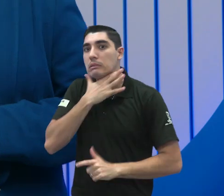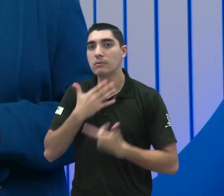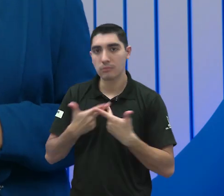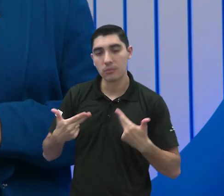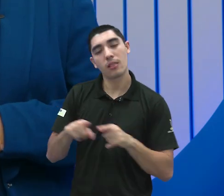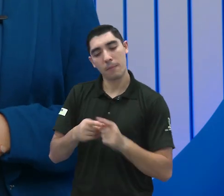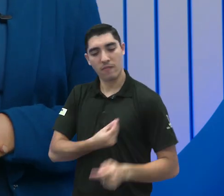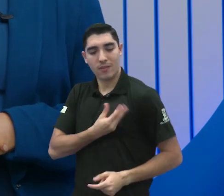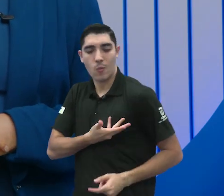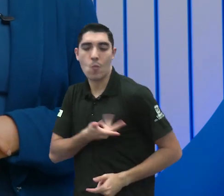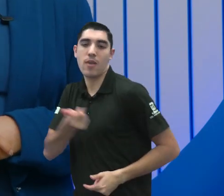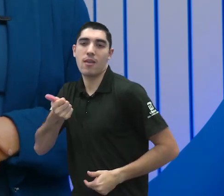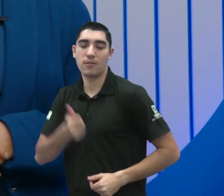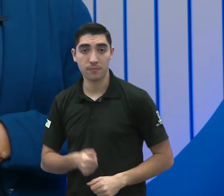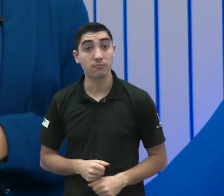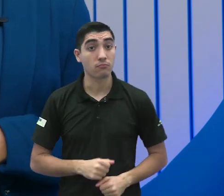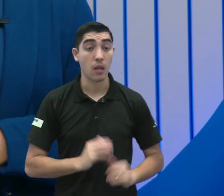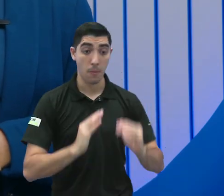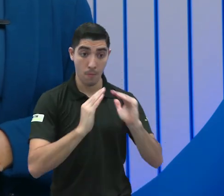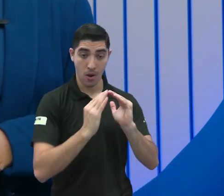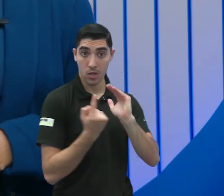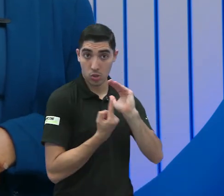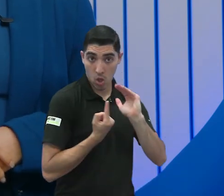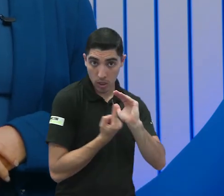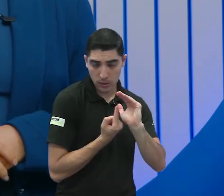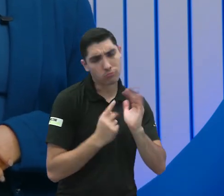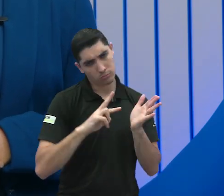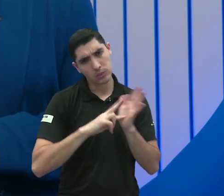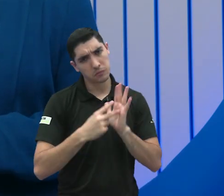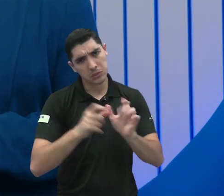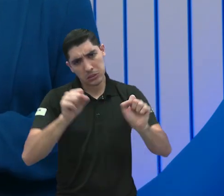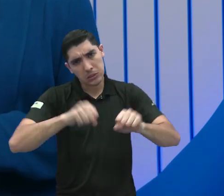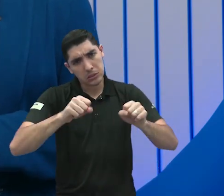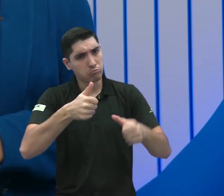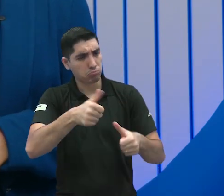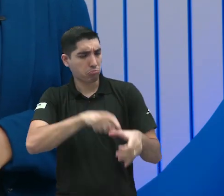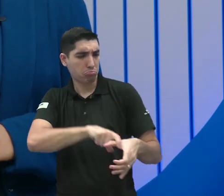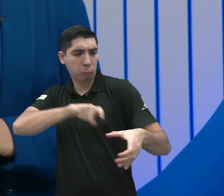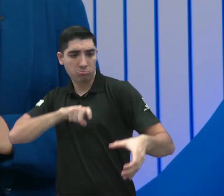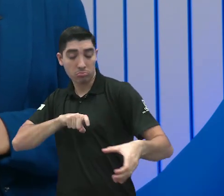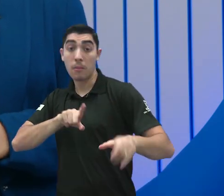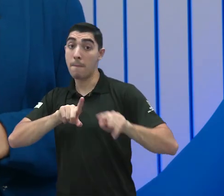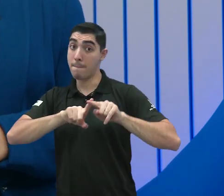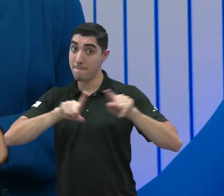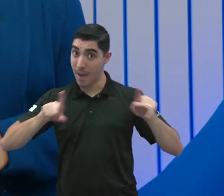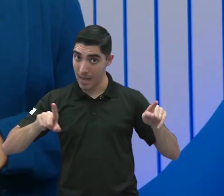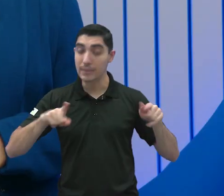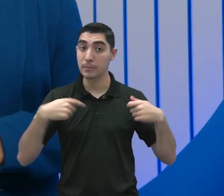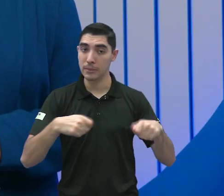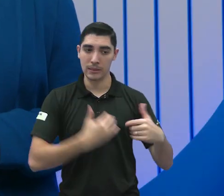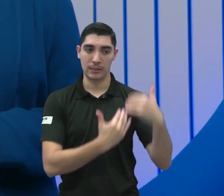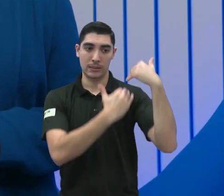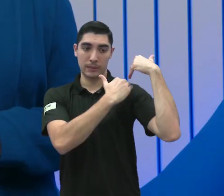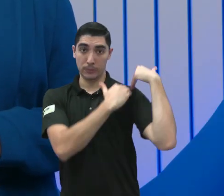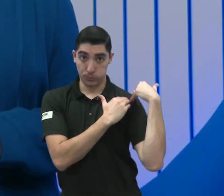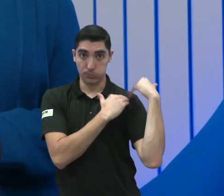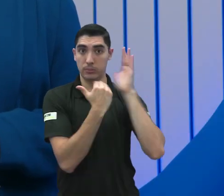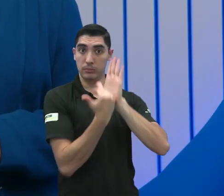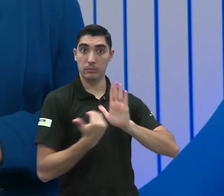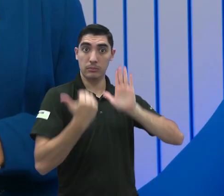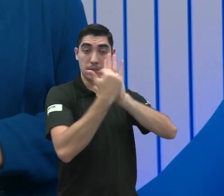garantir qualidade de vida. No fim das contas, morar sozinho significa, sim, ter mais independência, mas também um